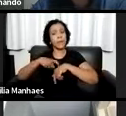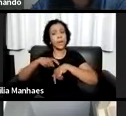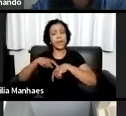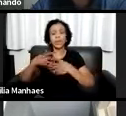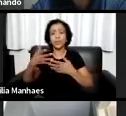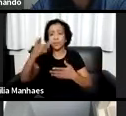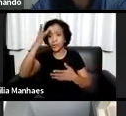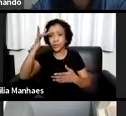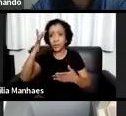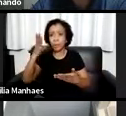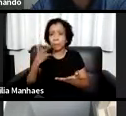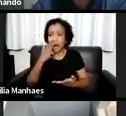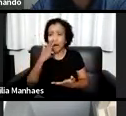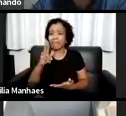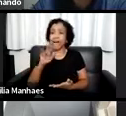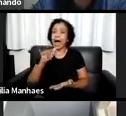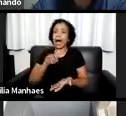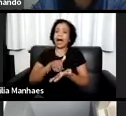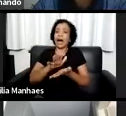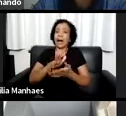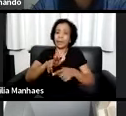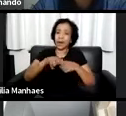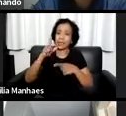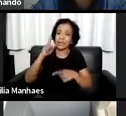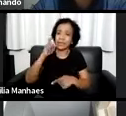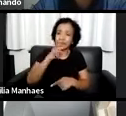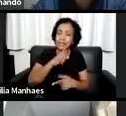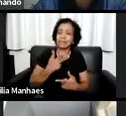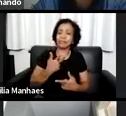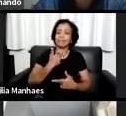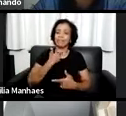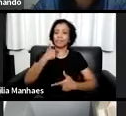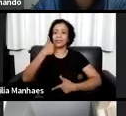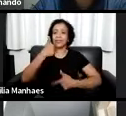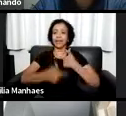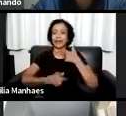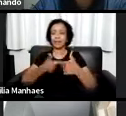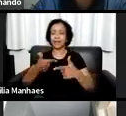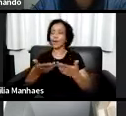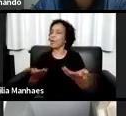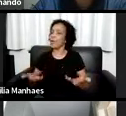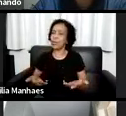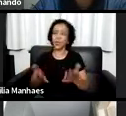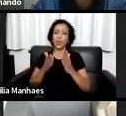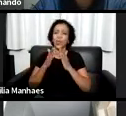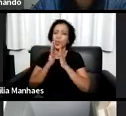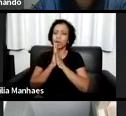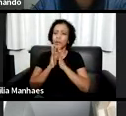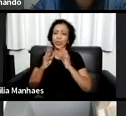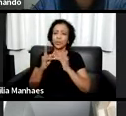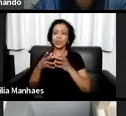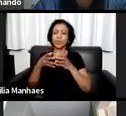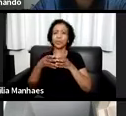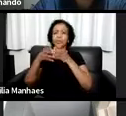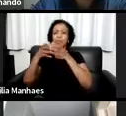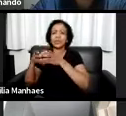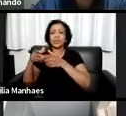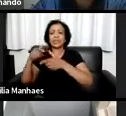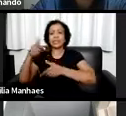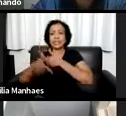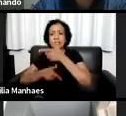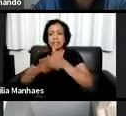desemprego possível, por exemplo, ou que já foram demitidos. Há aqueles do outro lado da questão que têm